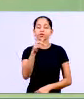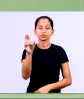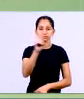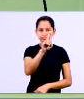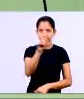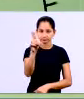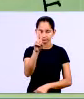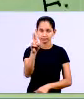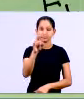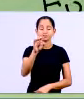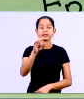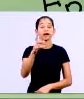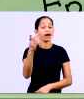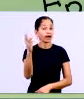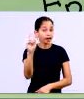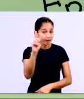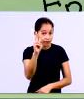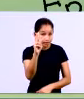herói.